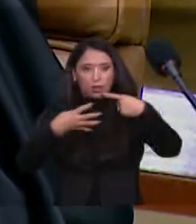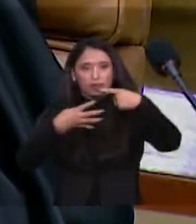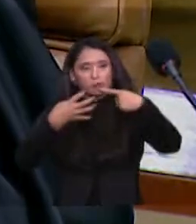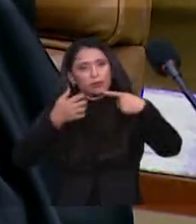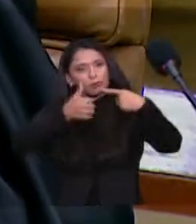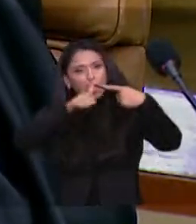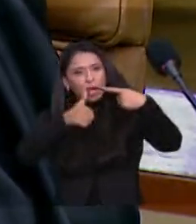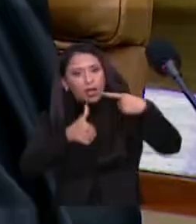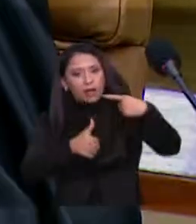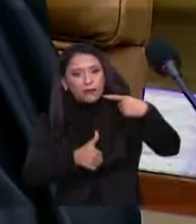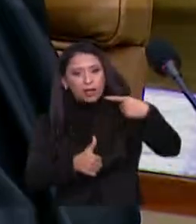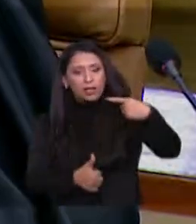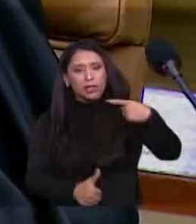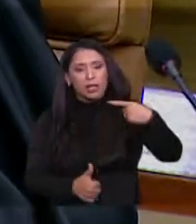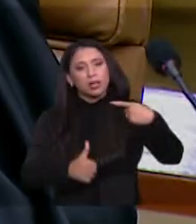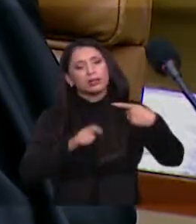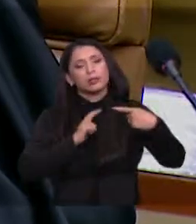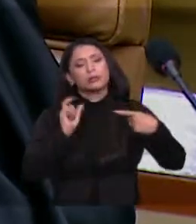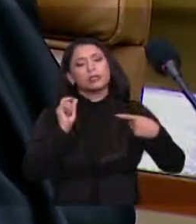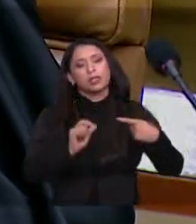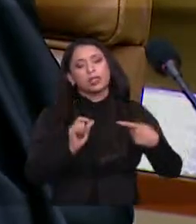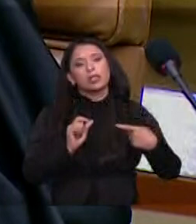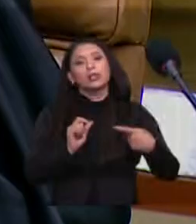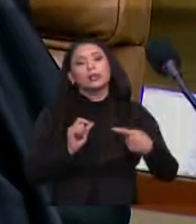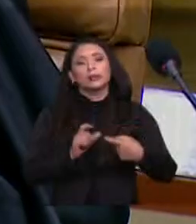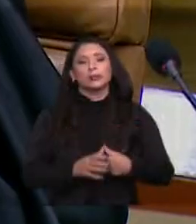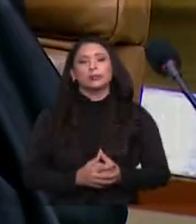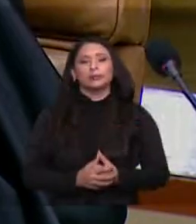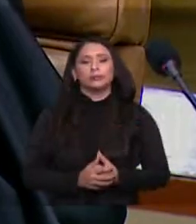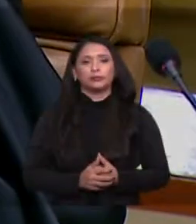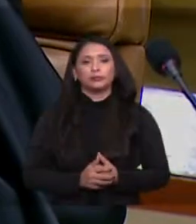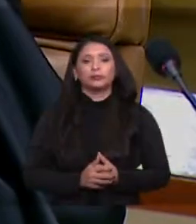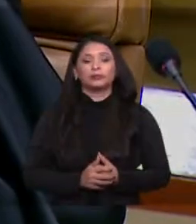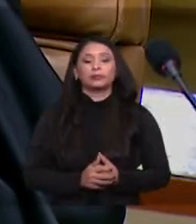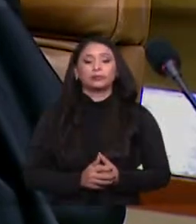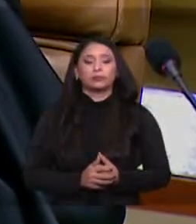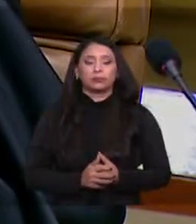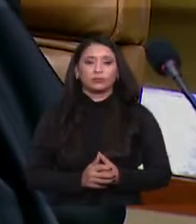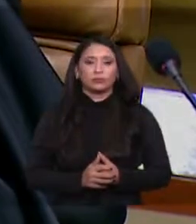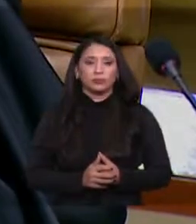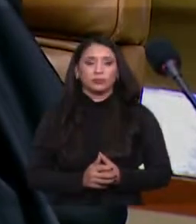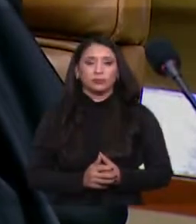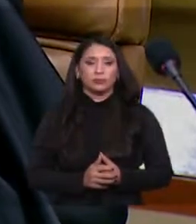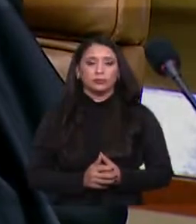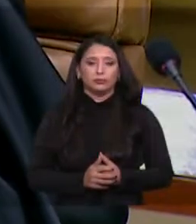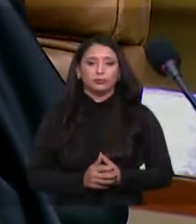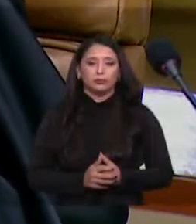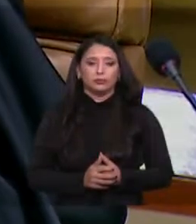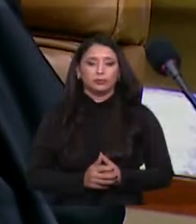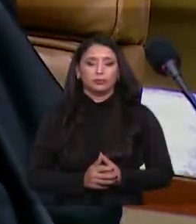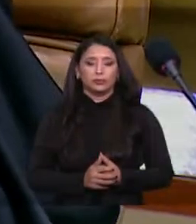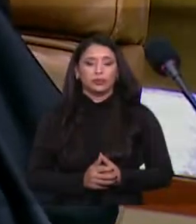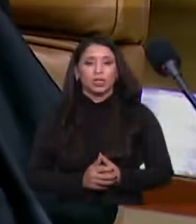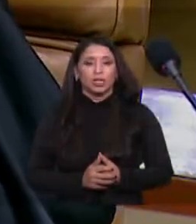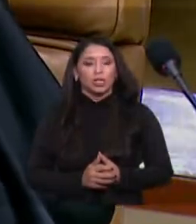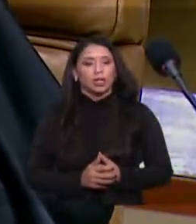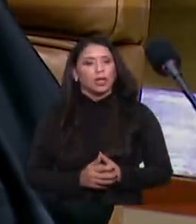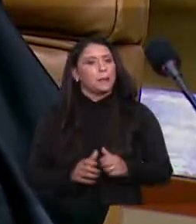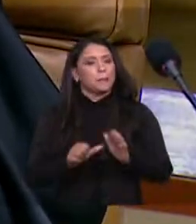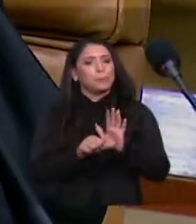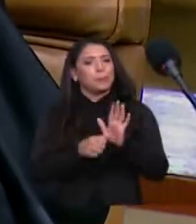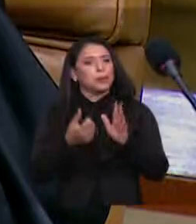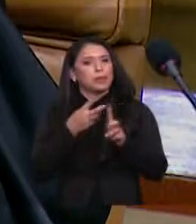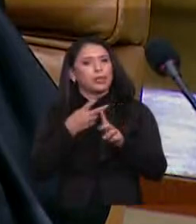examinados e no nosso exame Nós levamos em conta em primeiro lugar